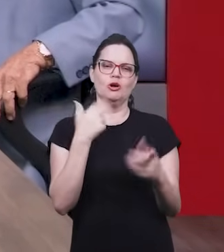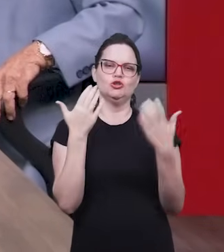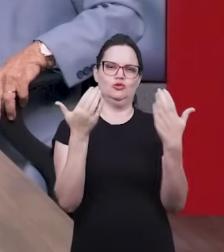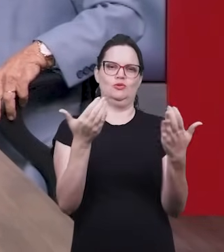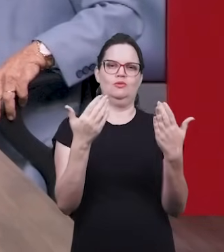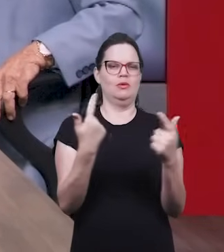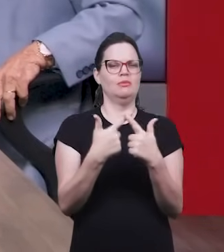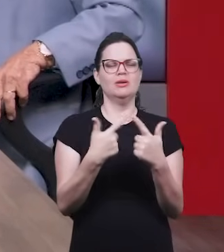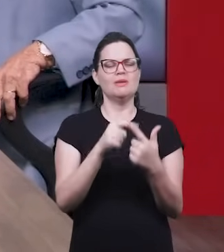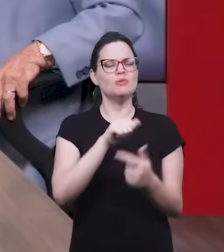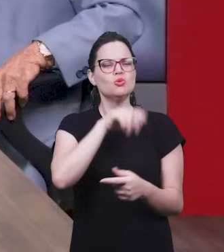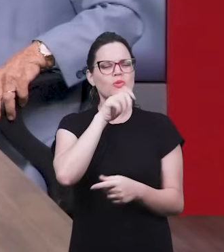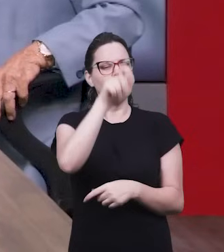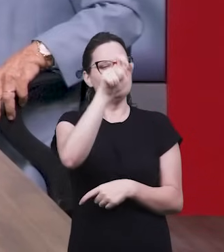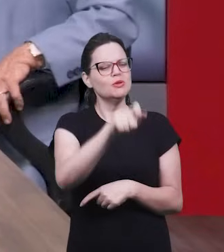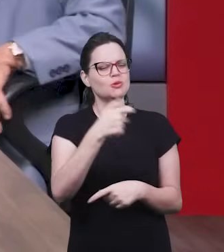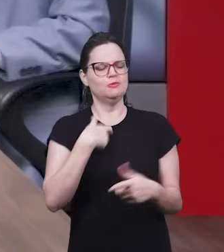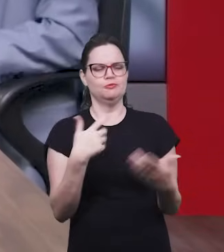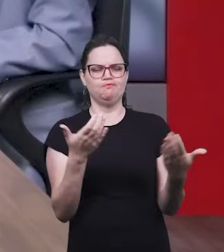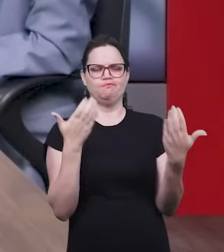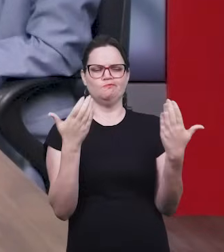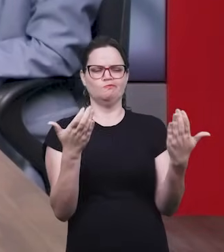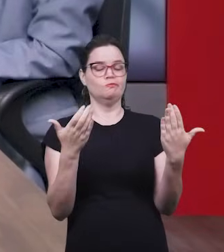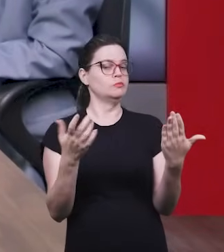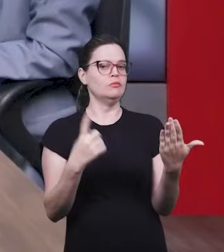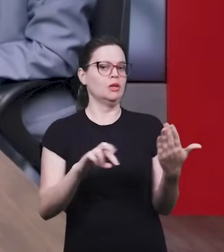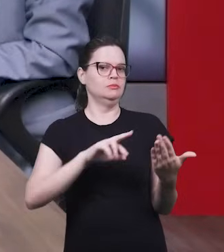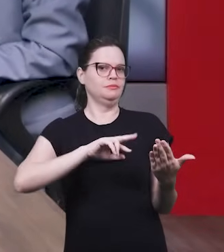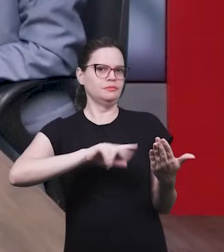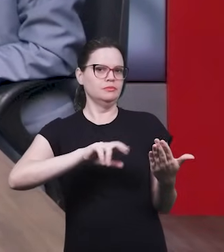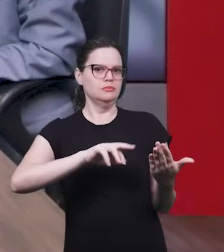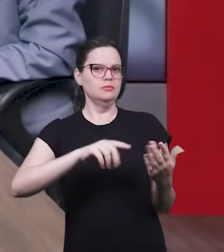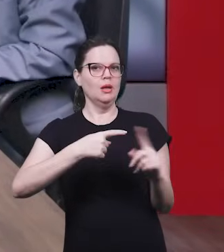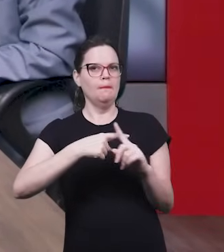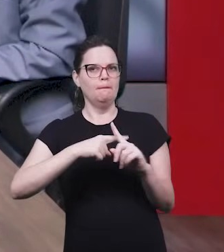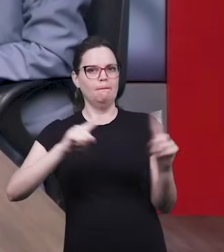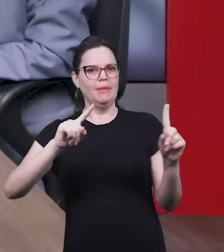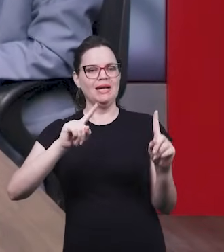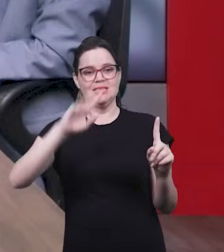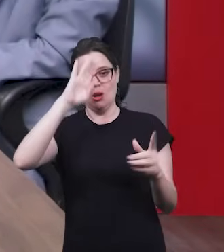você desconfiar de uma pessoa. Então, é preferível você não confiar.